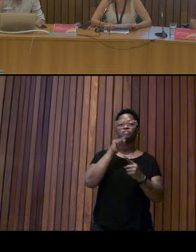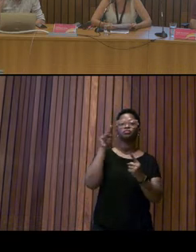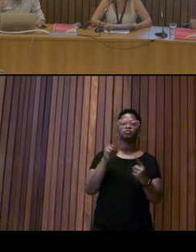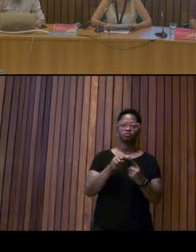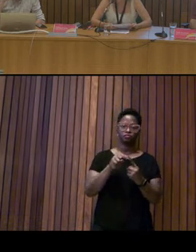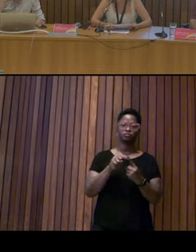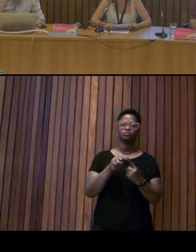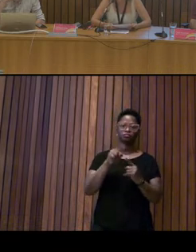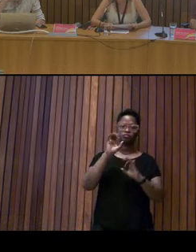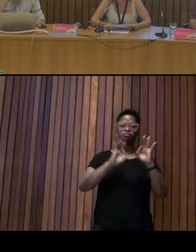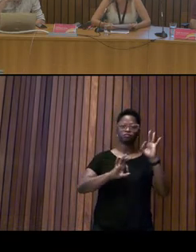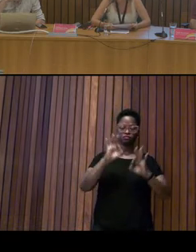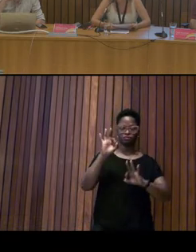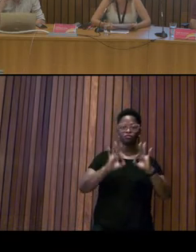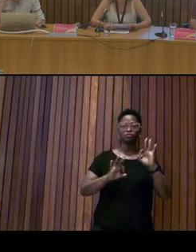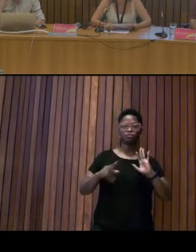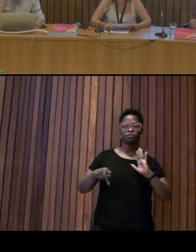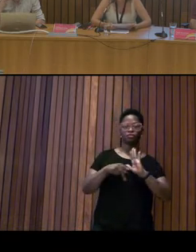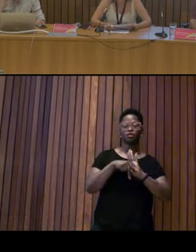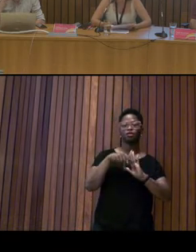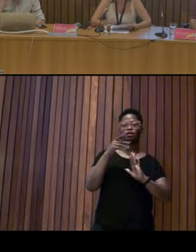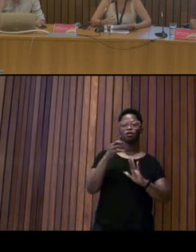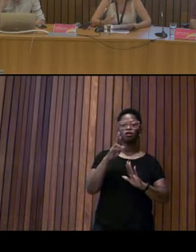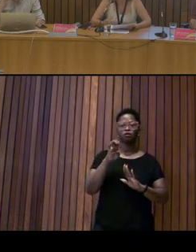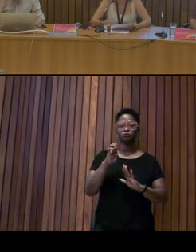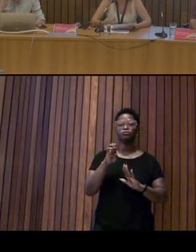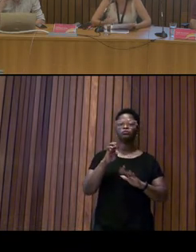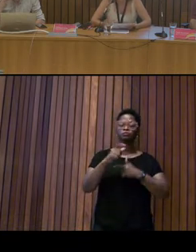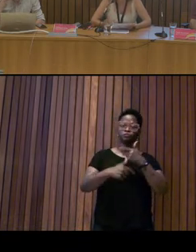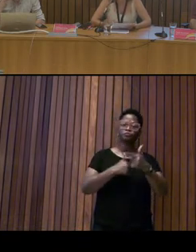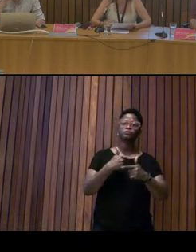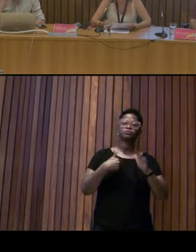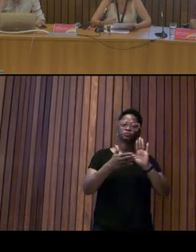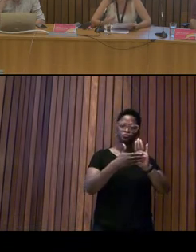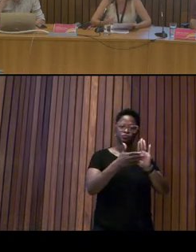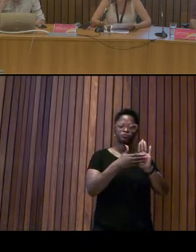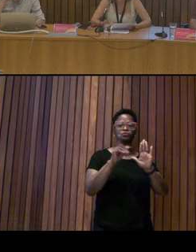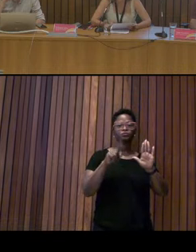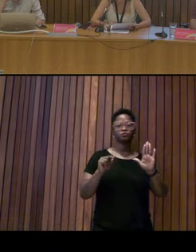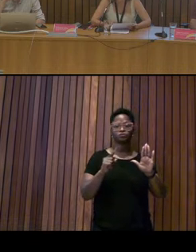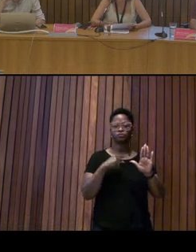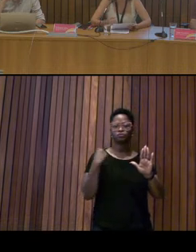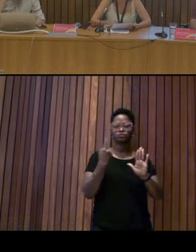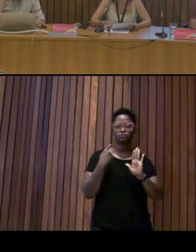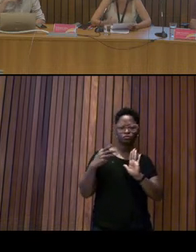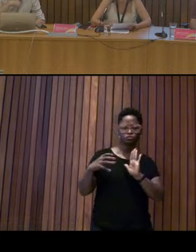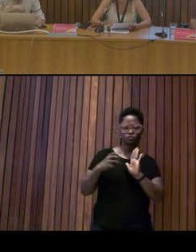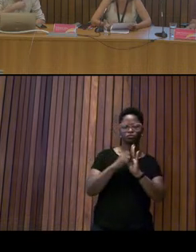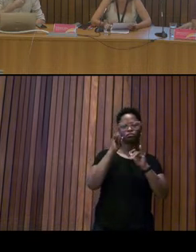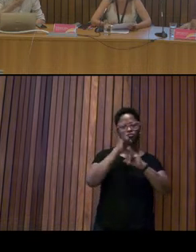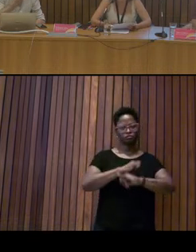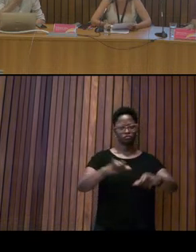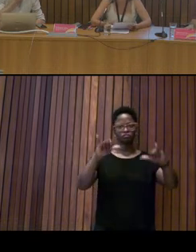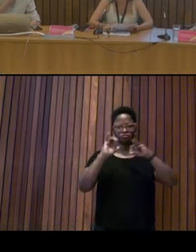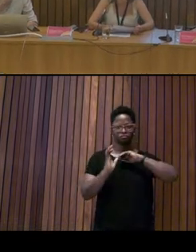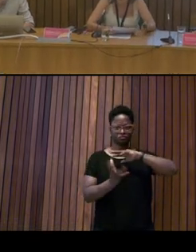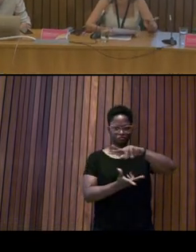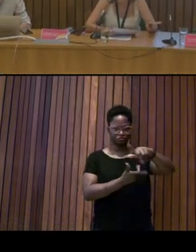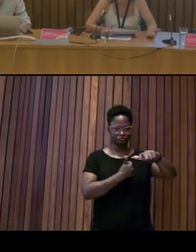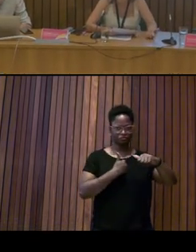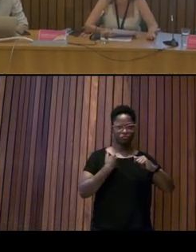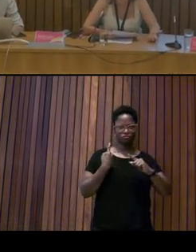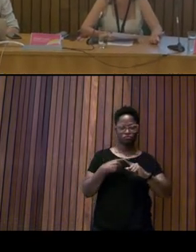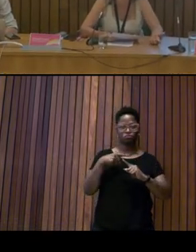né, do projeto Mestres e Ofícios, que ele, a proposta era exatamente a gente registrar e divulgar esse universo, tanto